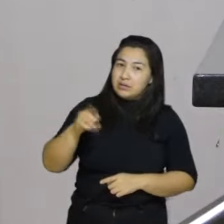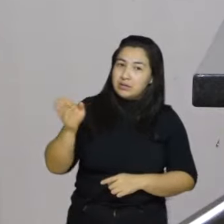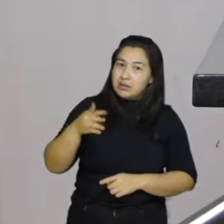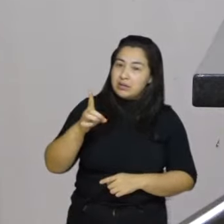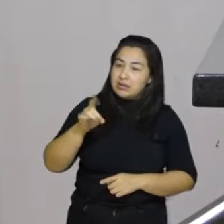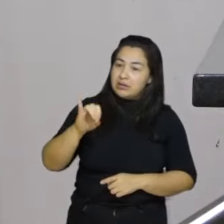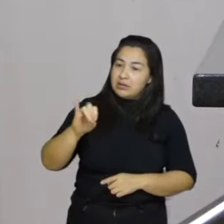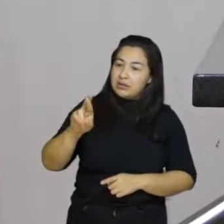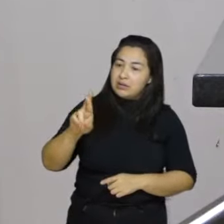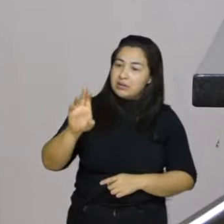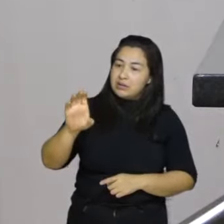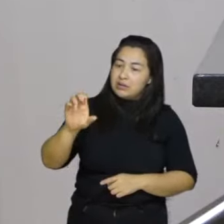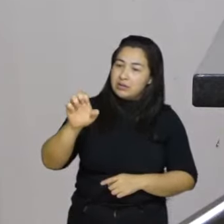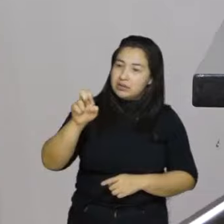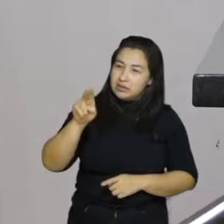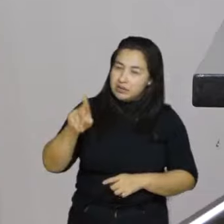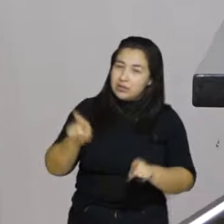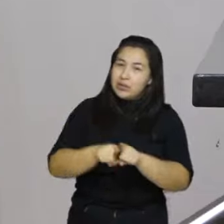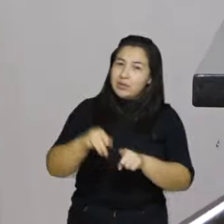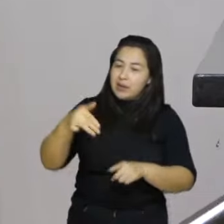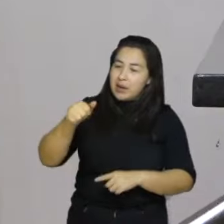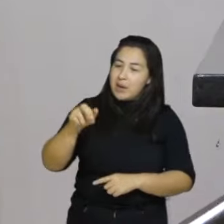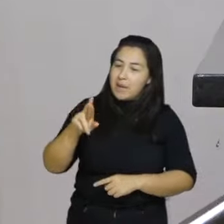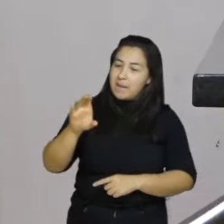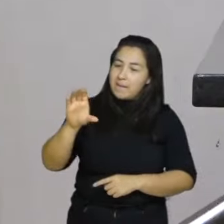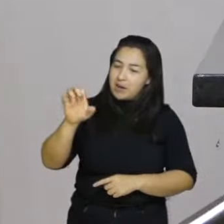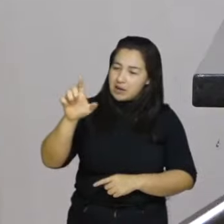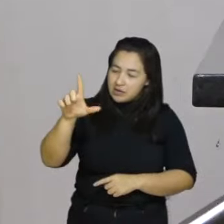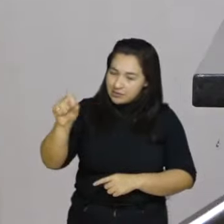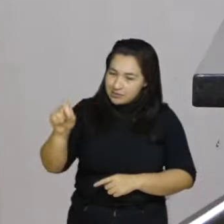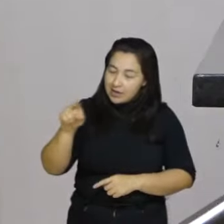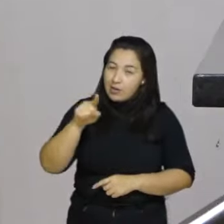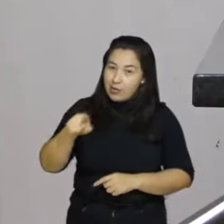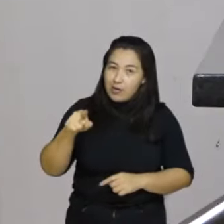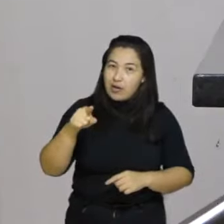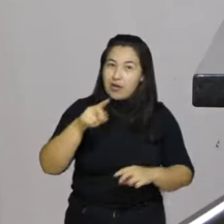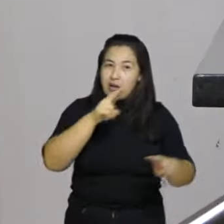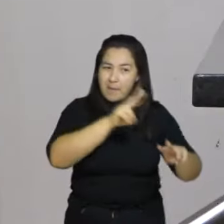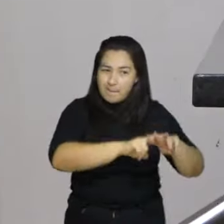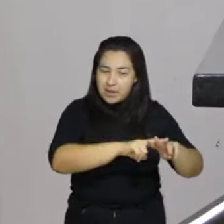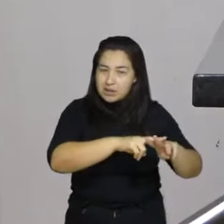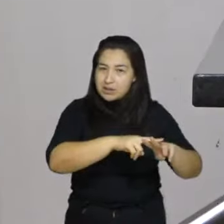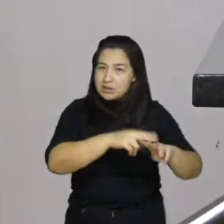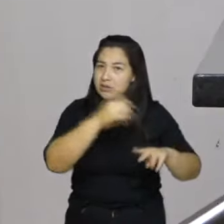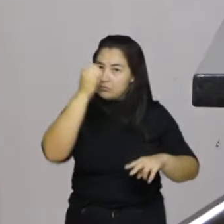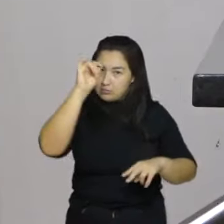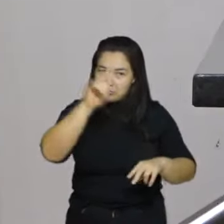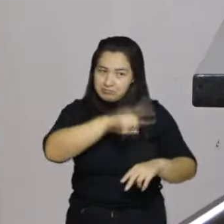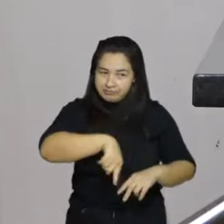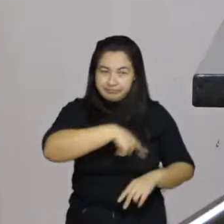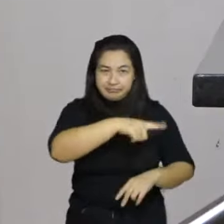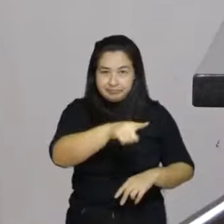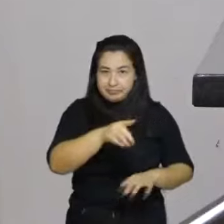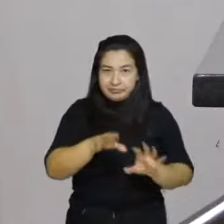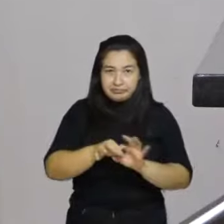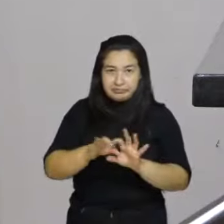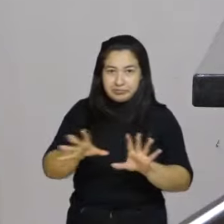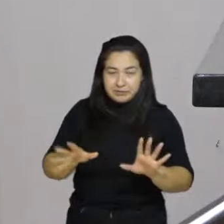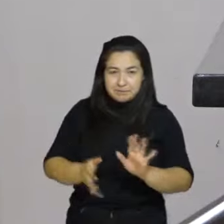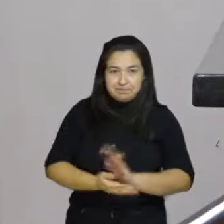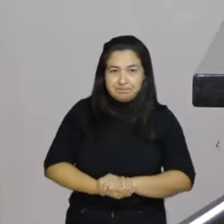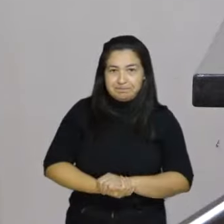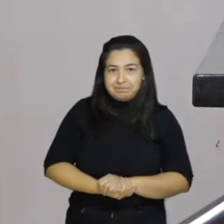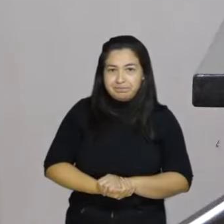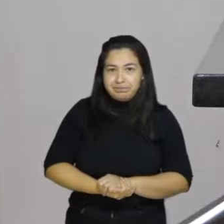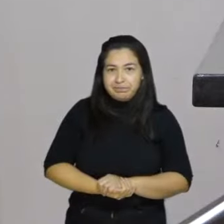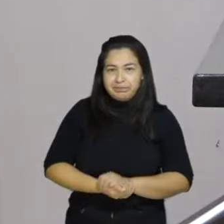tiveram suas condenações anuladas pelo STF seu envolvimento na lava-jato que conclusões que a